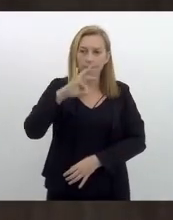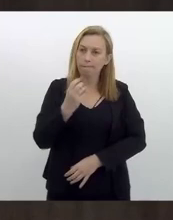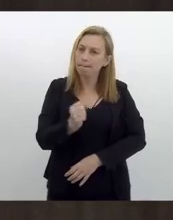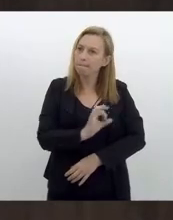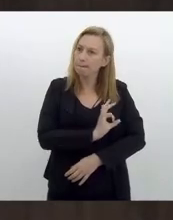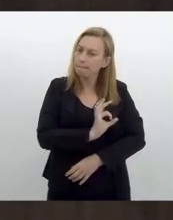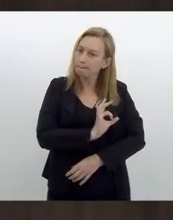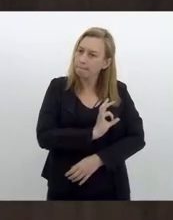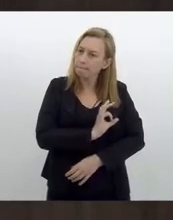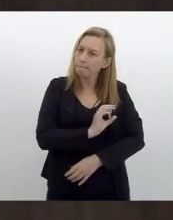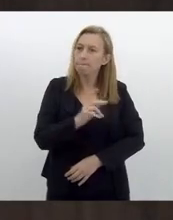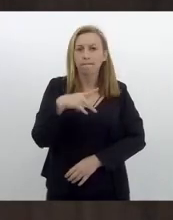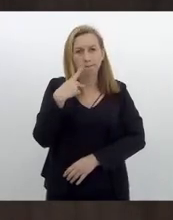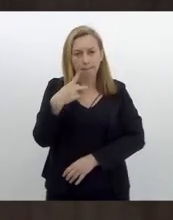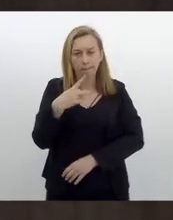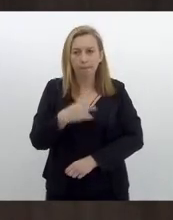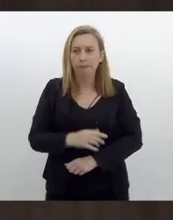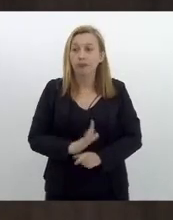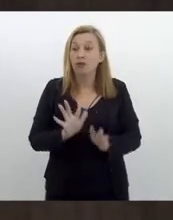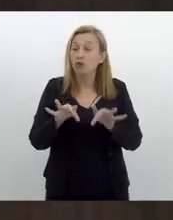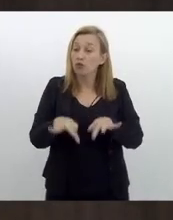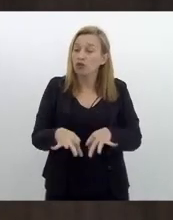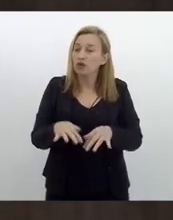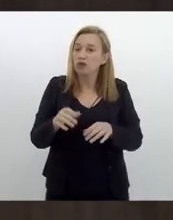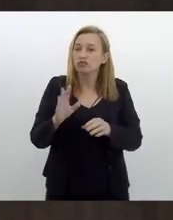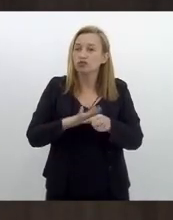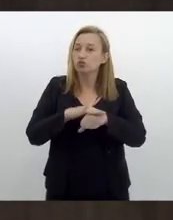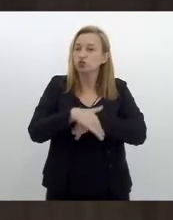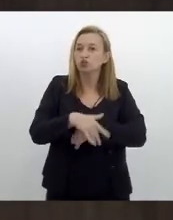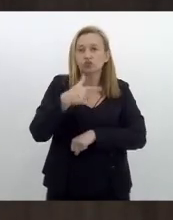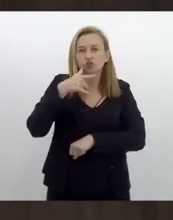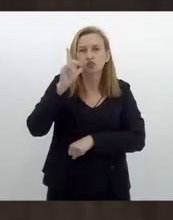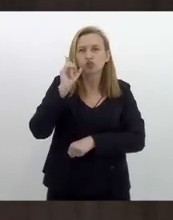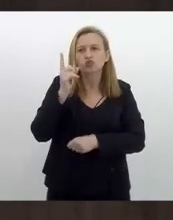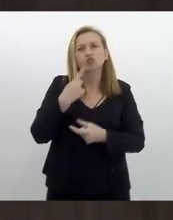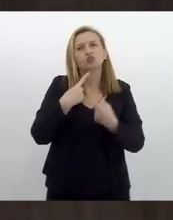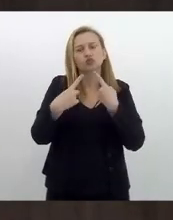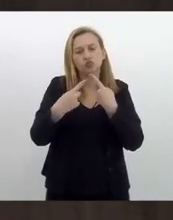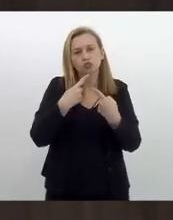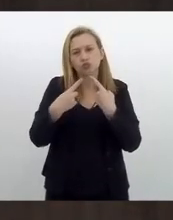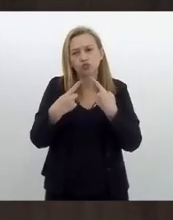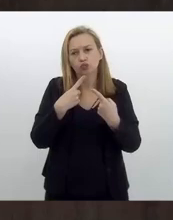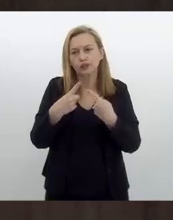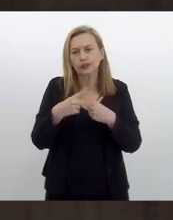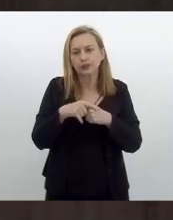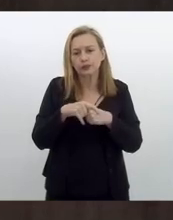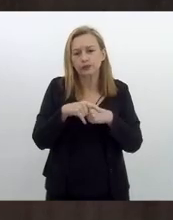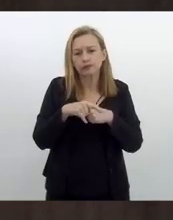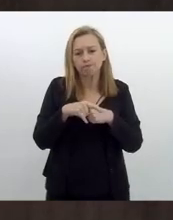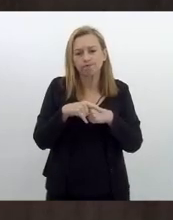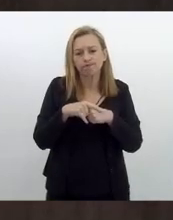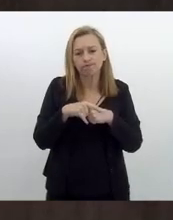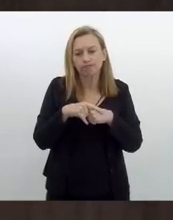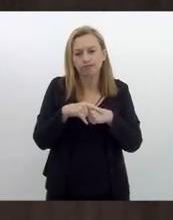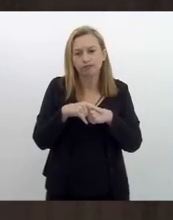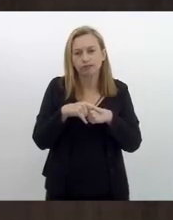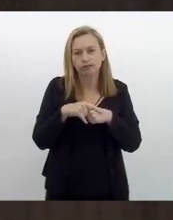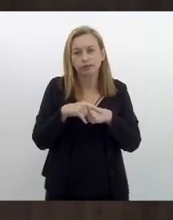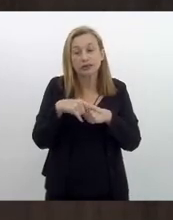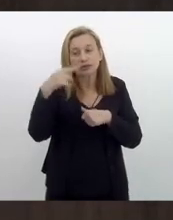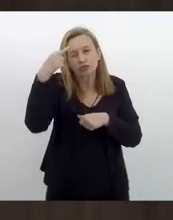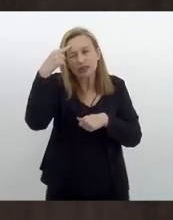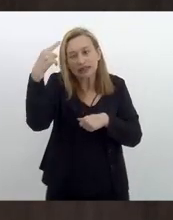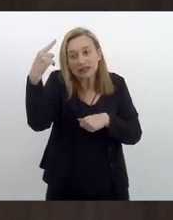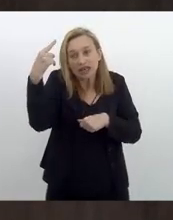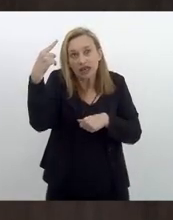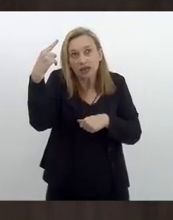traz, no final da noite de ontem, foi discutido e aí surgiu uma ideia,